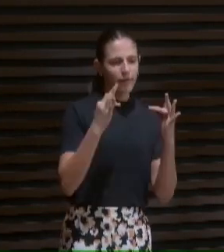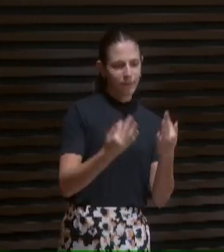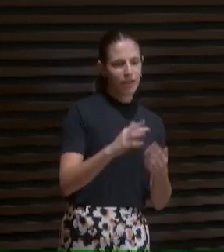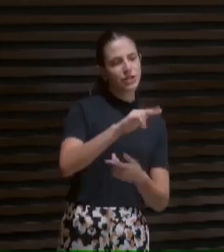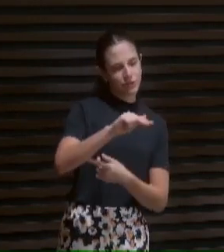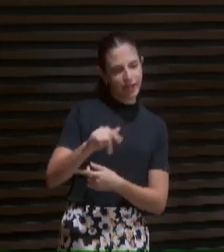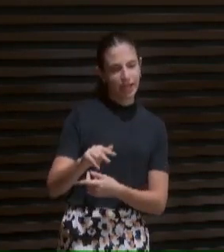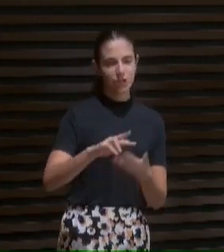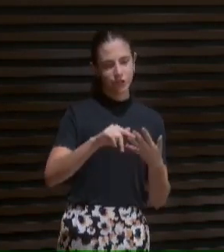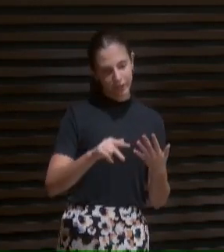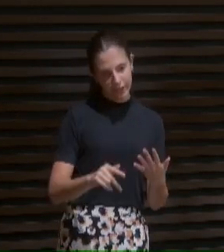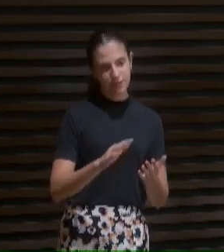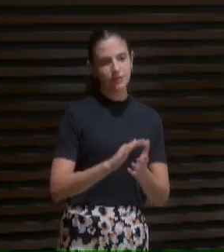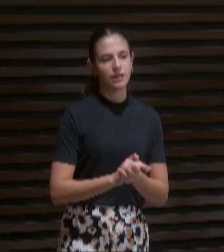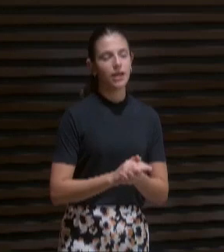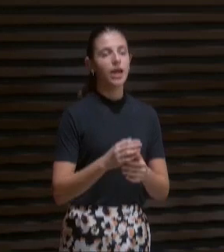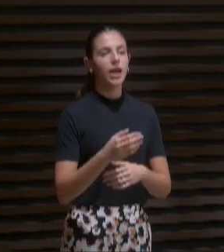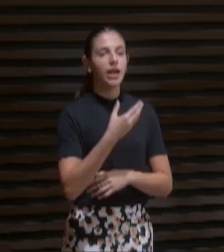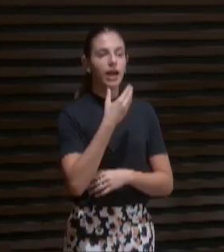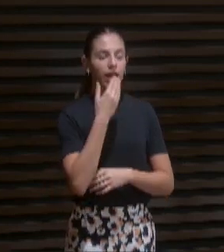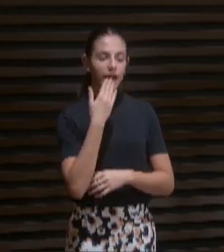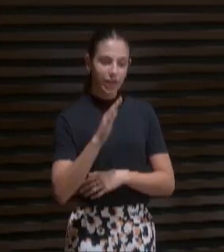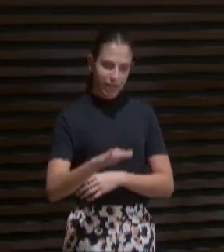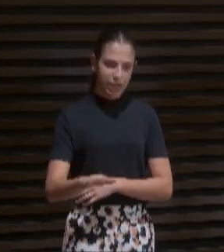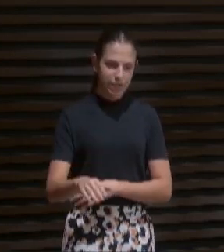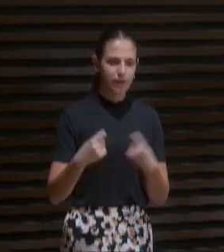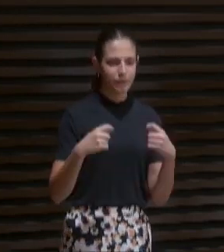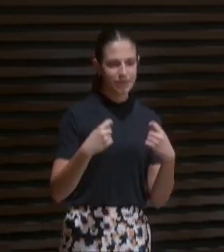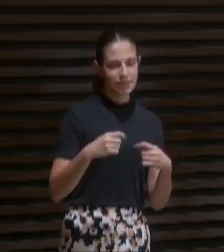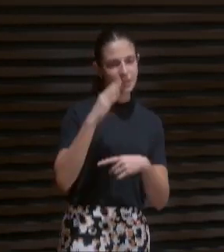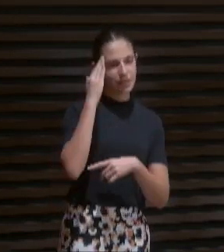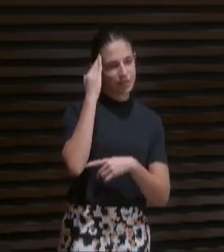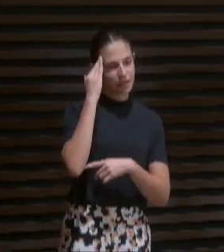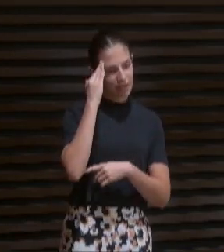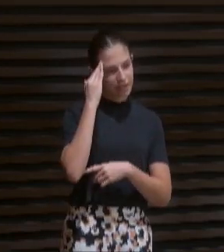que assimilar isto que é absolutamente